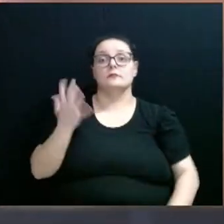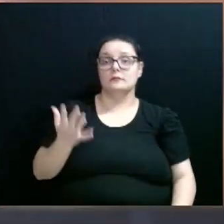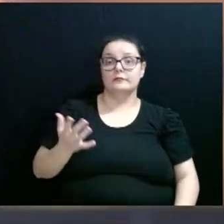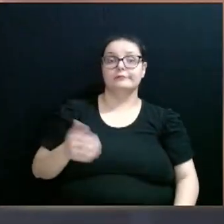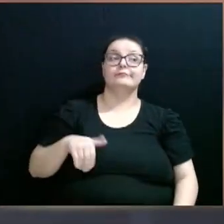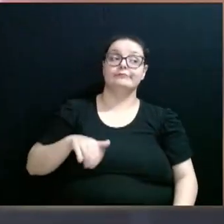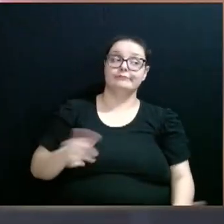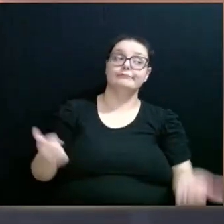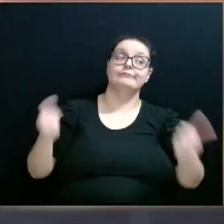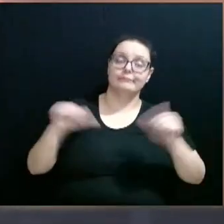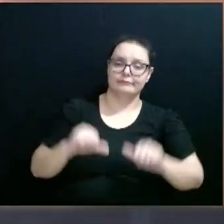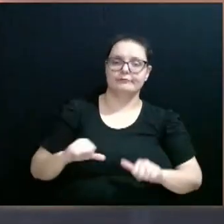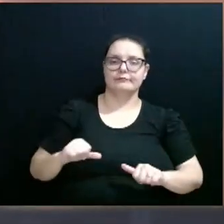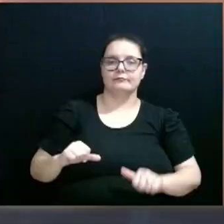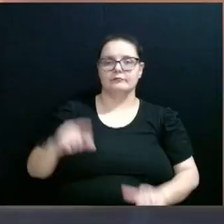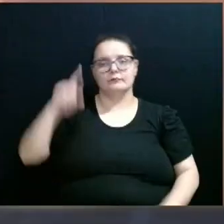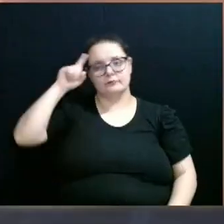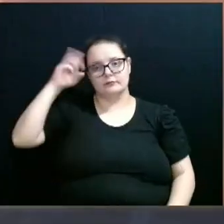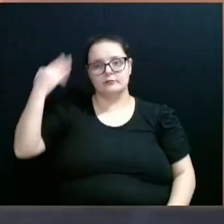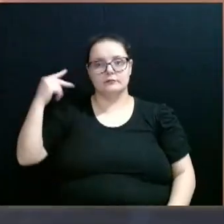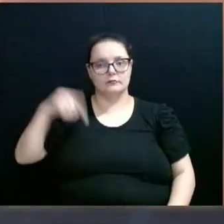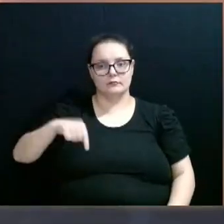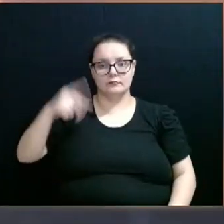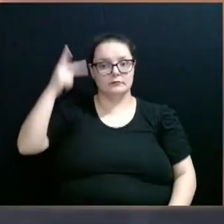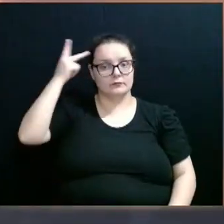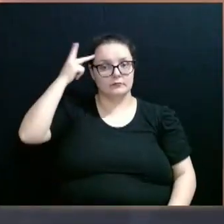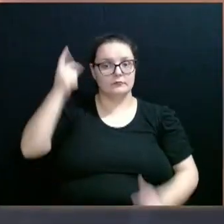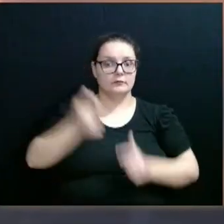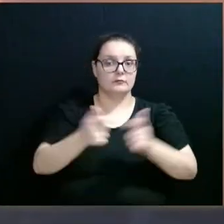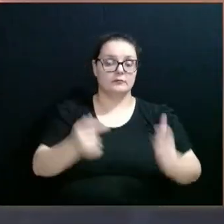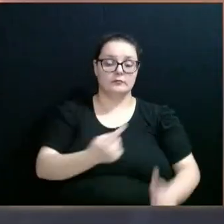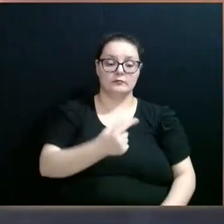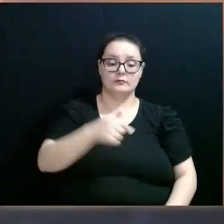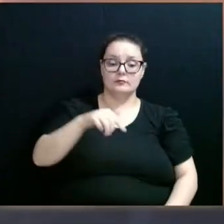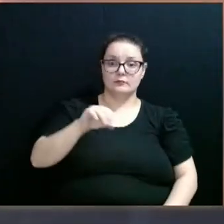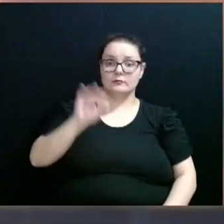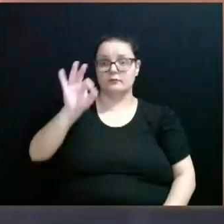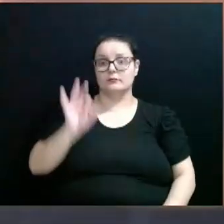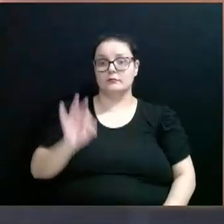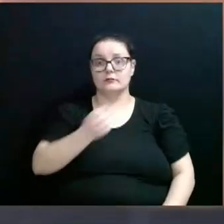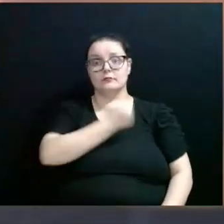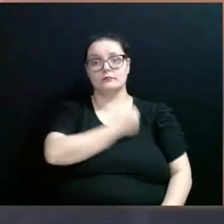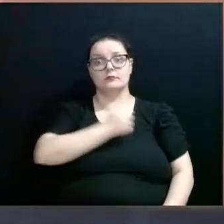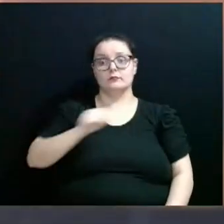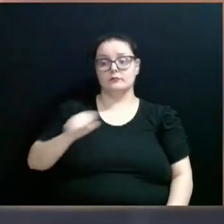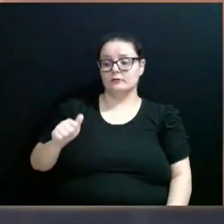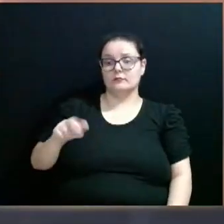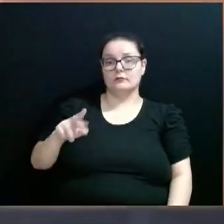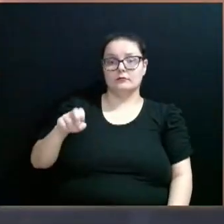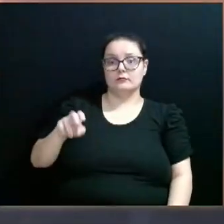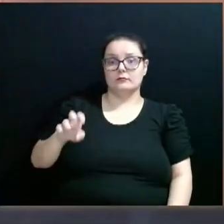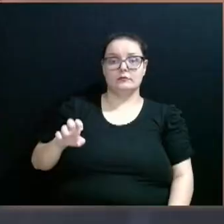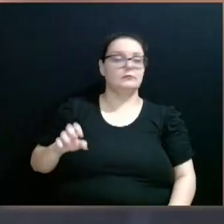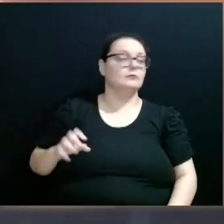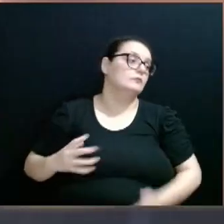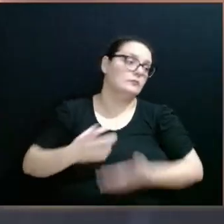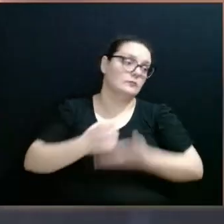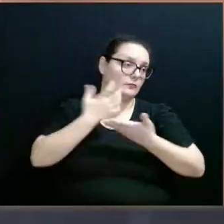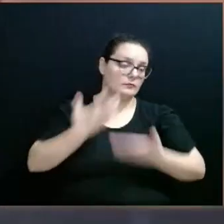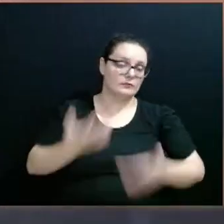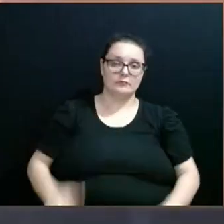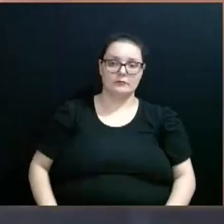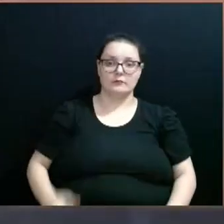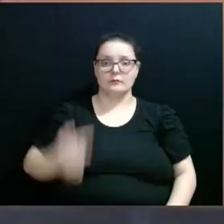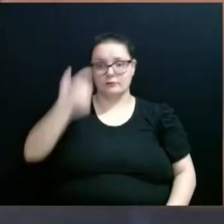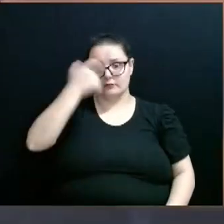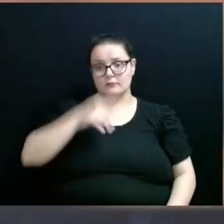Apareceu esses dias mesmo que em São Paulo aumentou 170% o número de saruês resgatados. Né? Aqui a gente trabalha, eu sou bióloga,